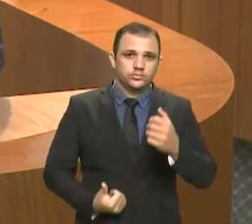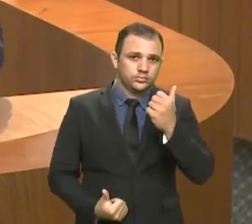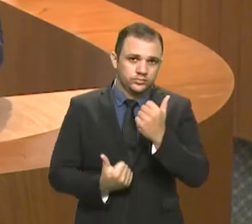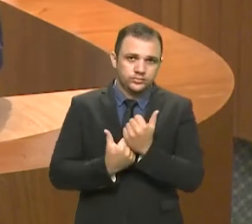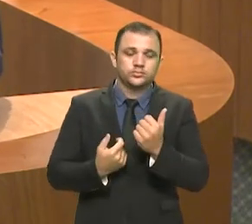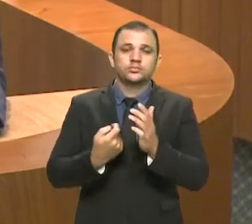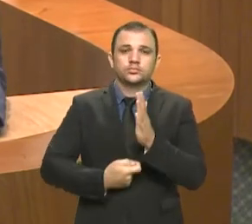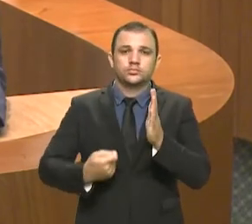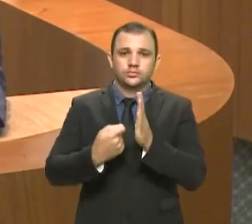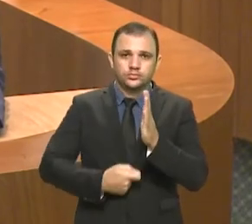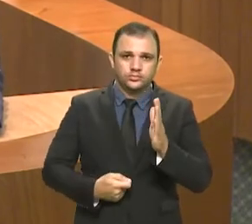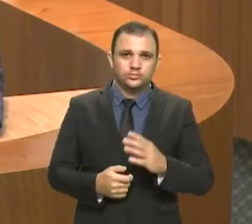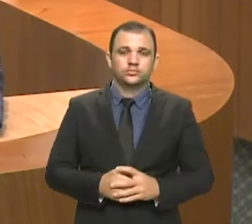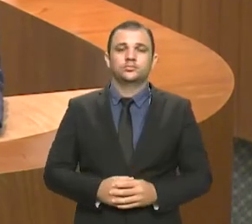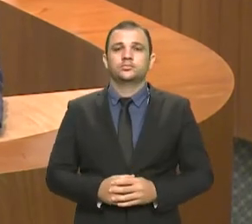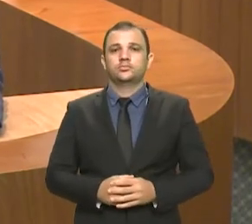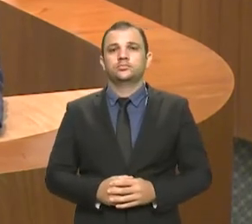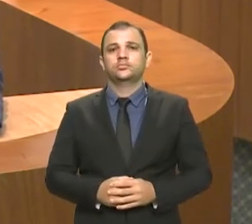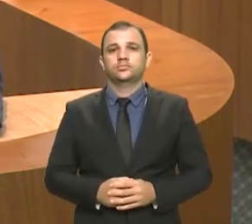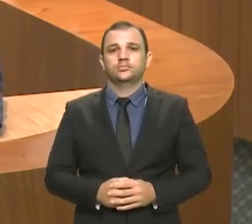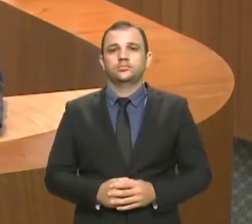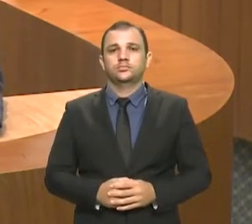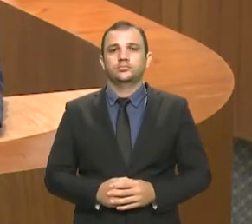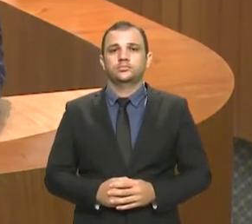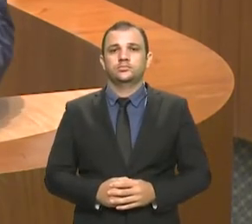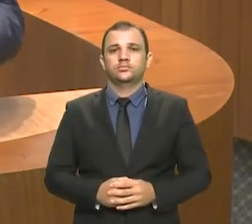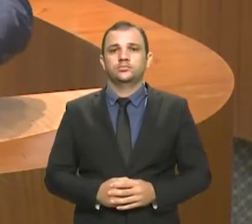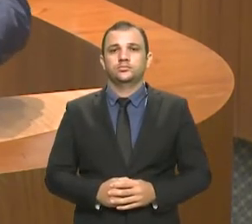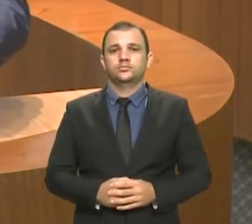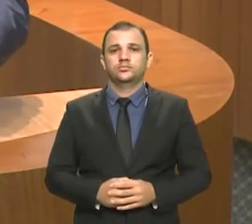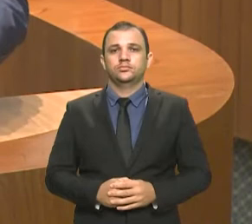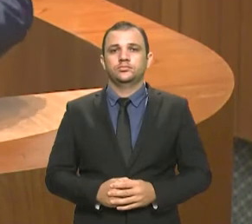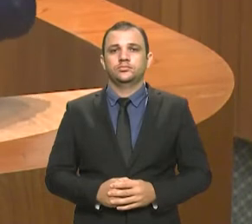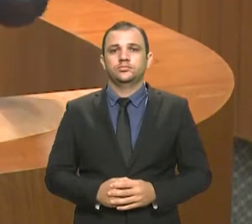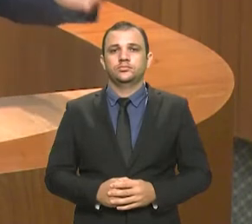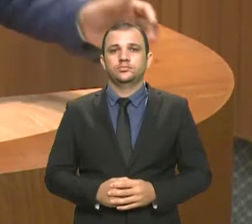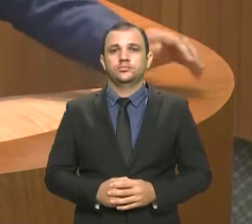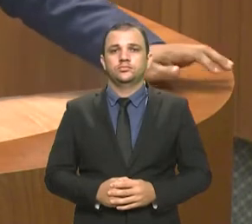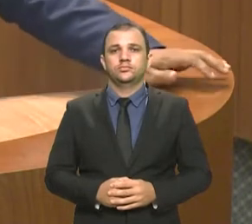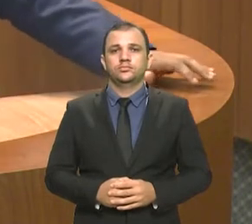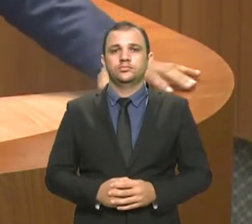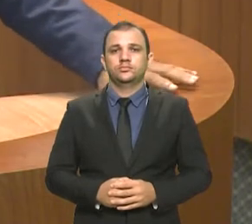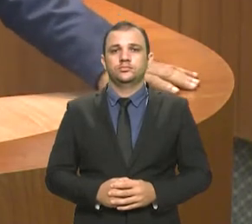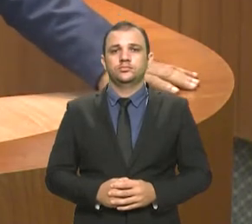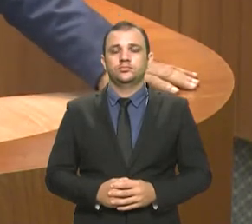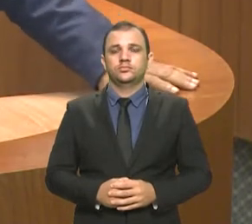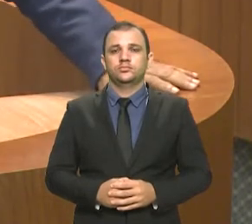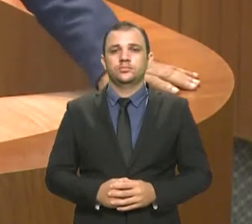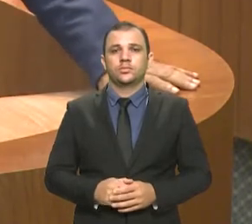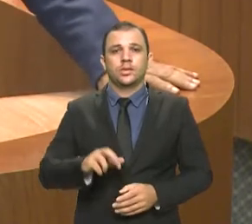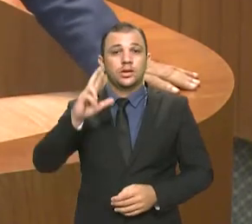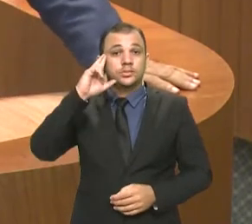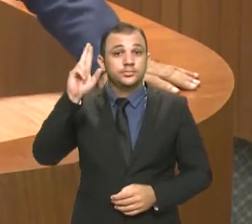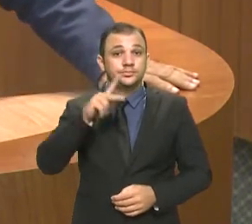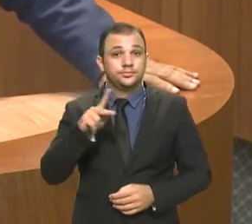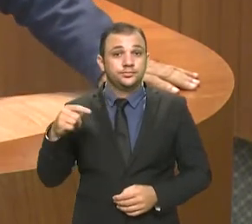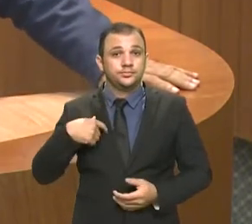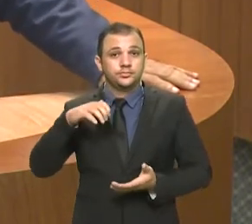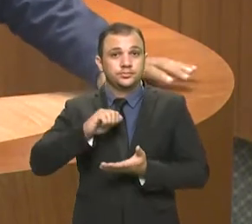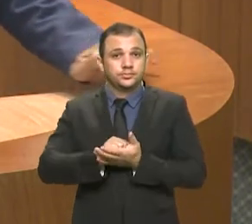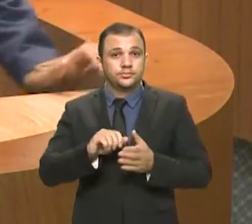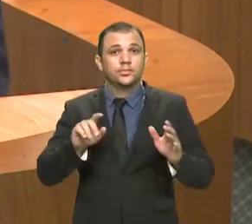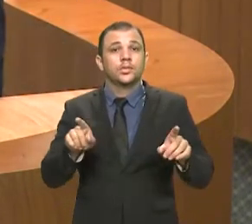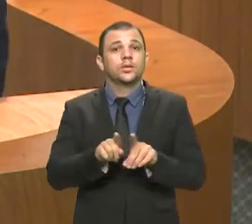luta. Senhor presidente, faço registro agora das viagens que fizemos na última semana, percorrendo